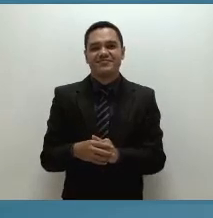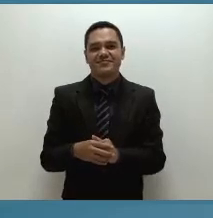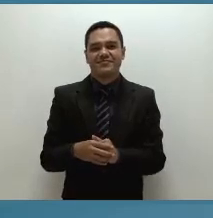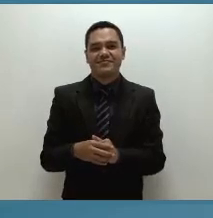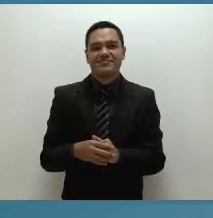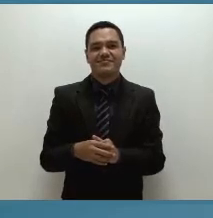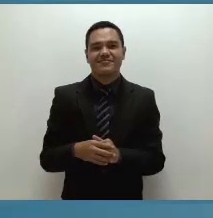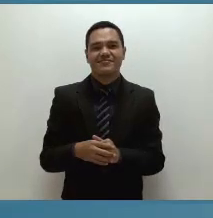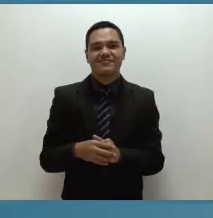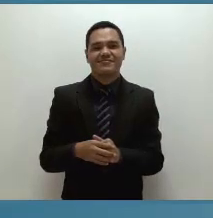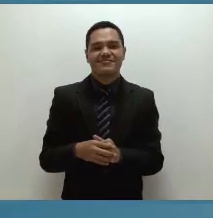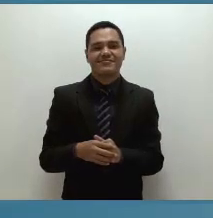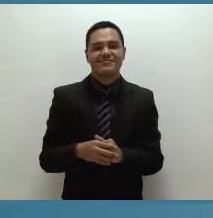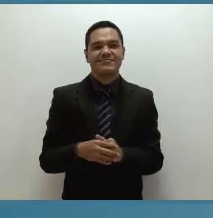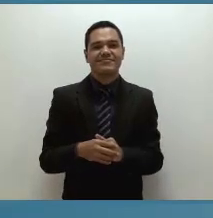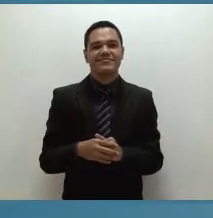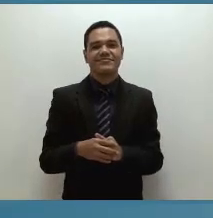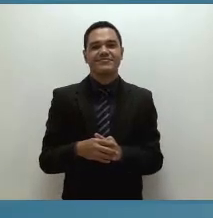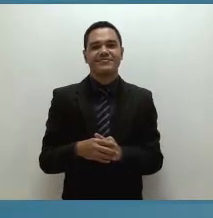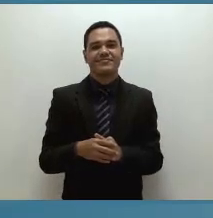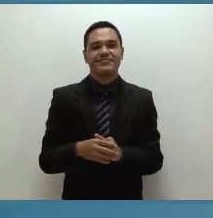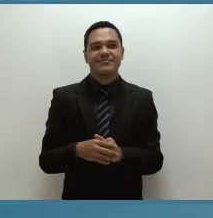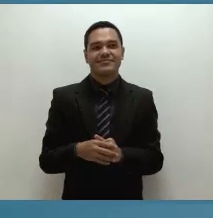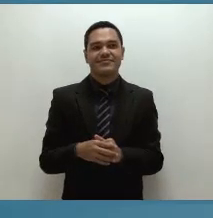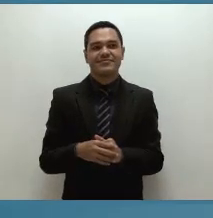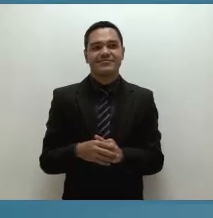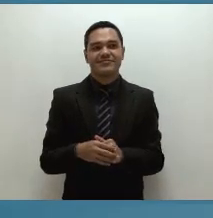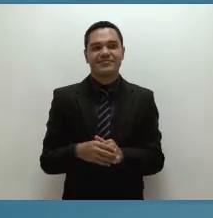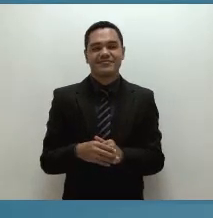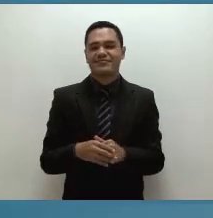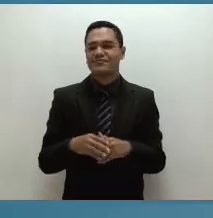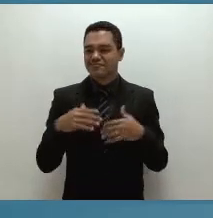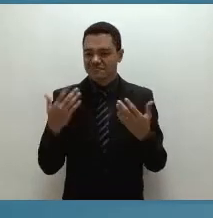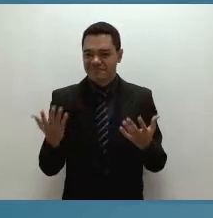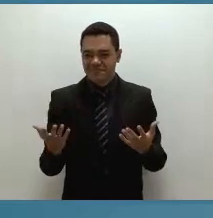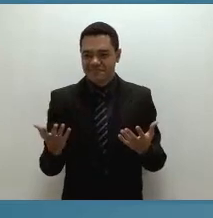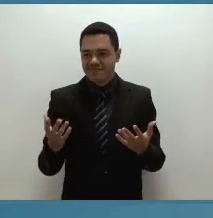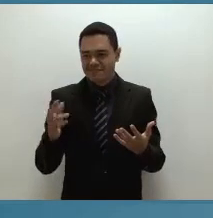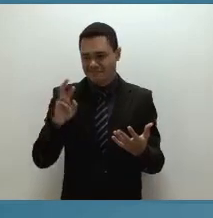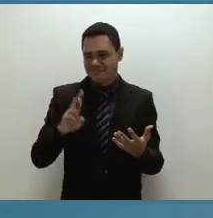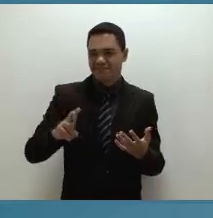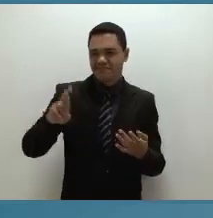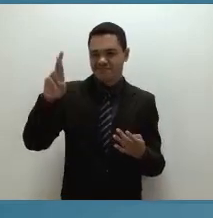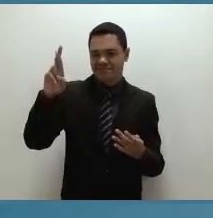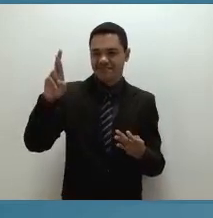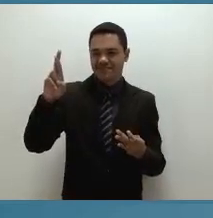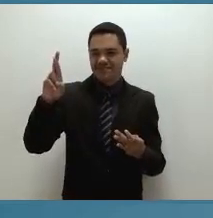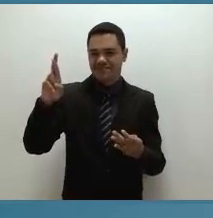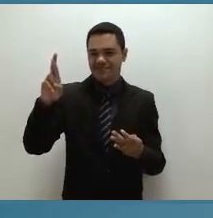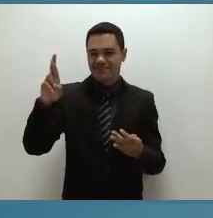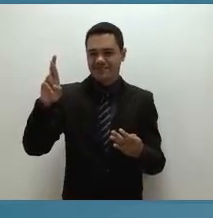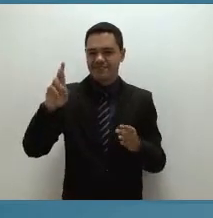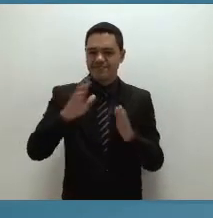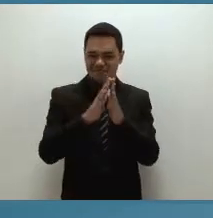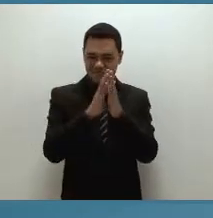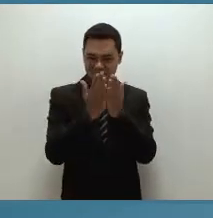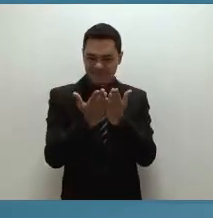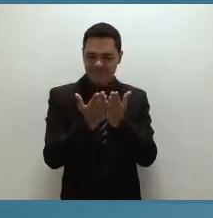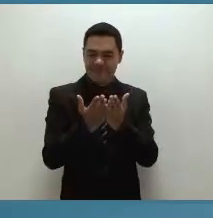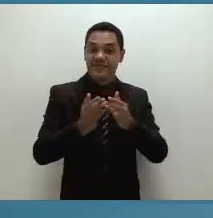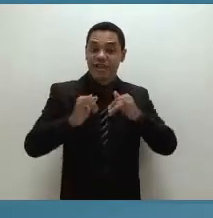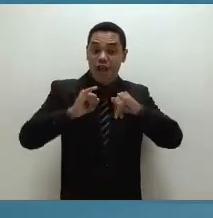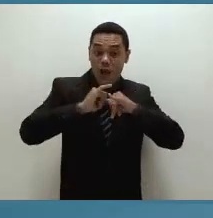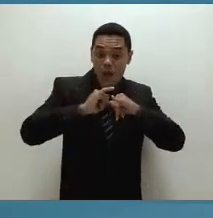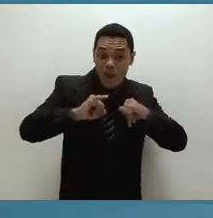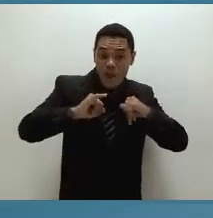Eu sou responsável da liderança de justiça, e evangelizar em todo o